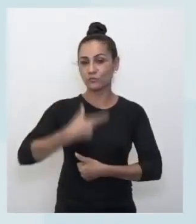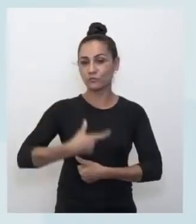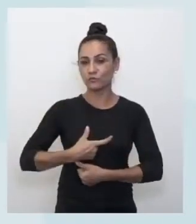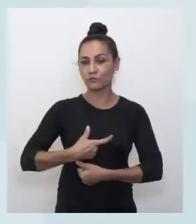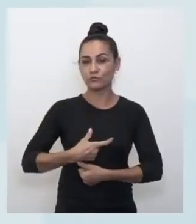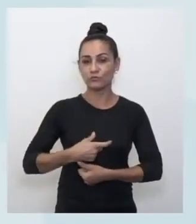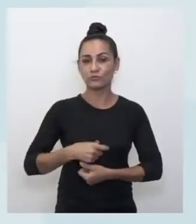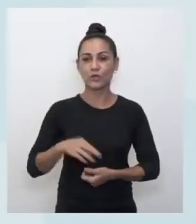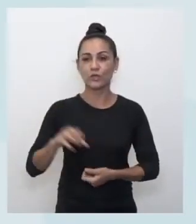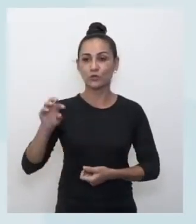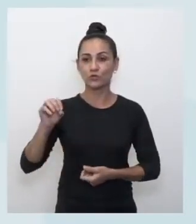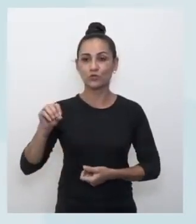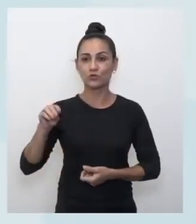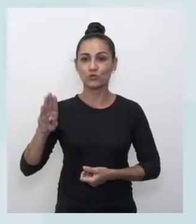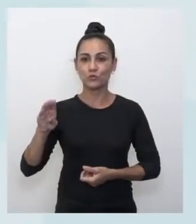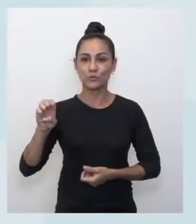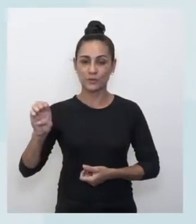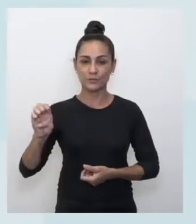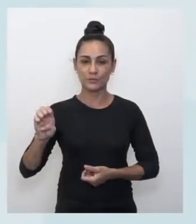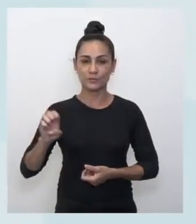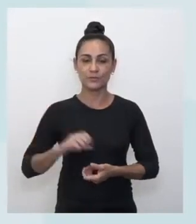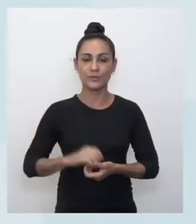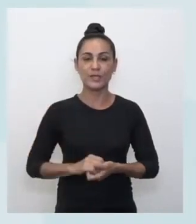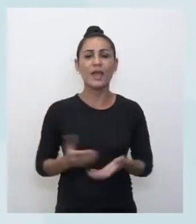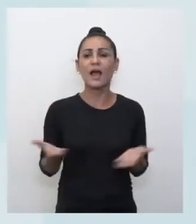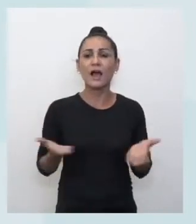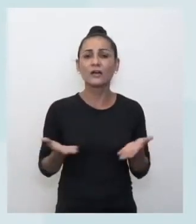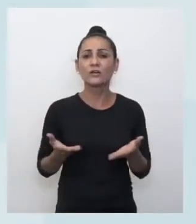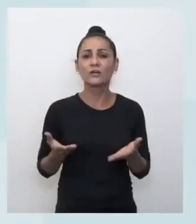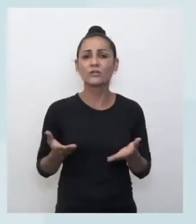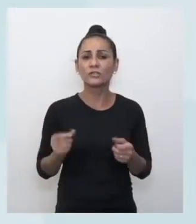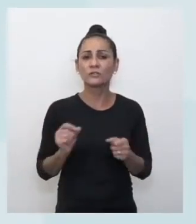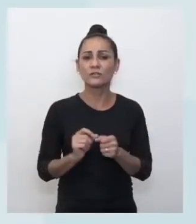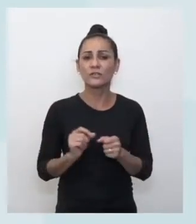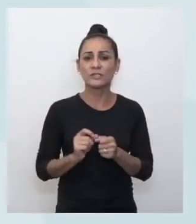né? Toda aula o verbo to be. Então, ó, não aguento mais. agora o que a gente vai fazer? A gente vai trabalhar um pouquinho